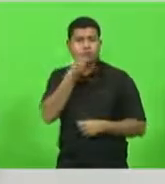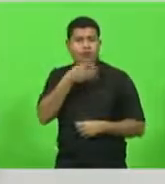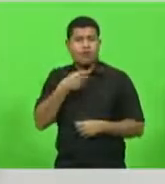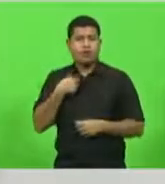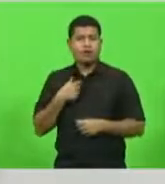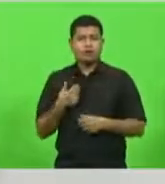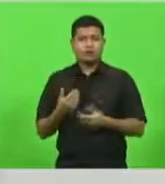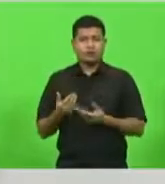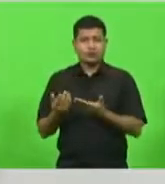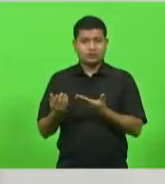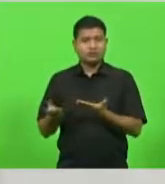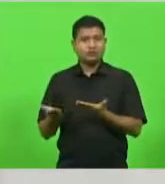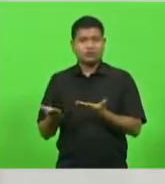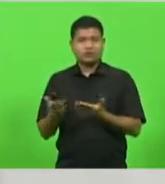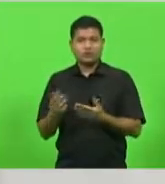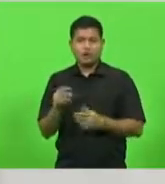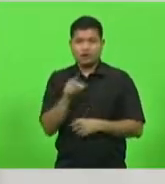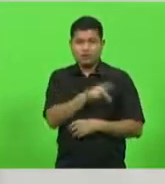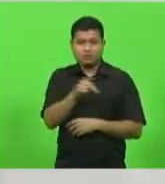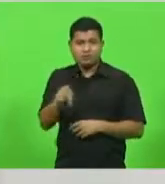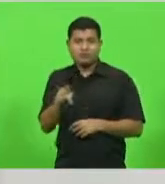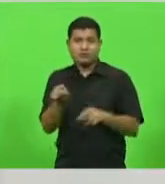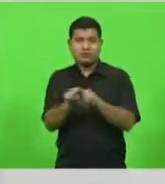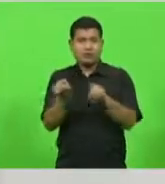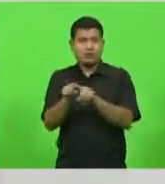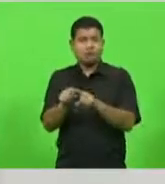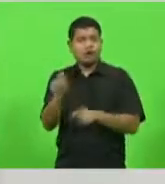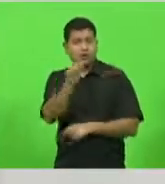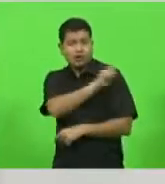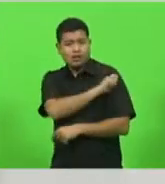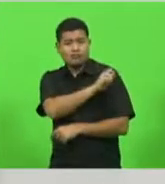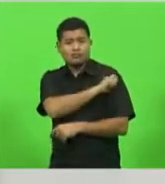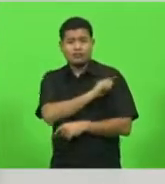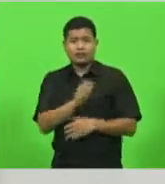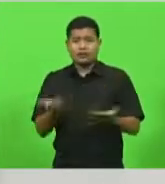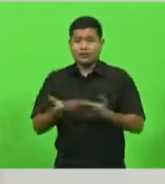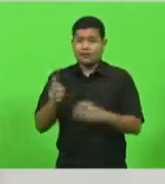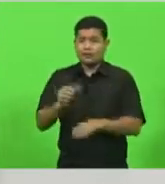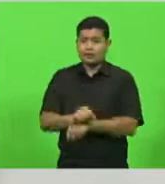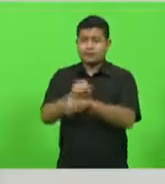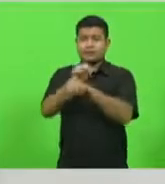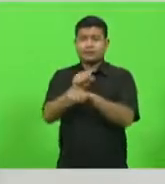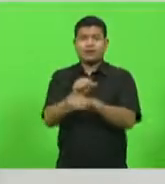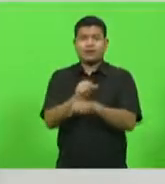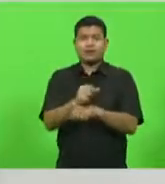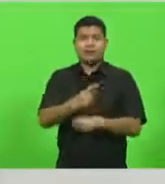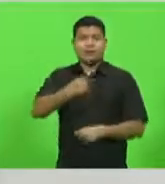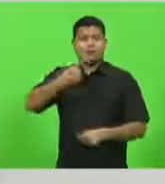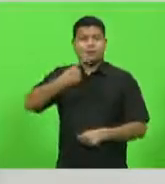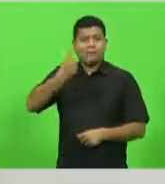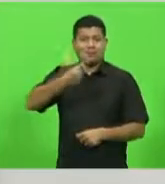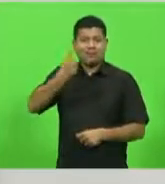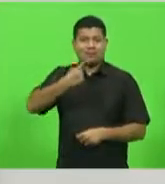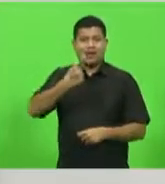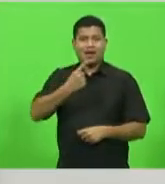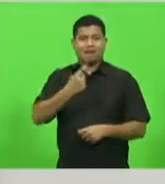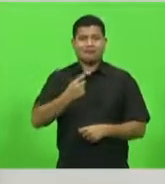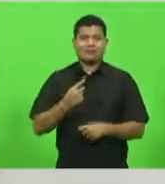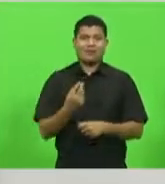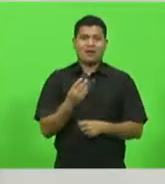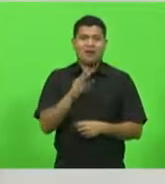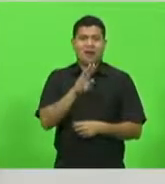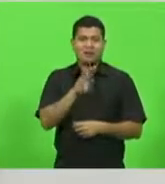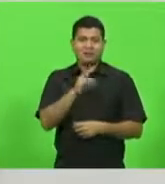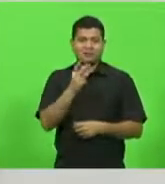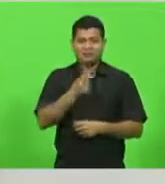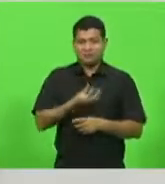os alunos quanto para os professores. Com as aulas suspensas, ainda no primeiro bimestre do ano letivo, o que era um projeto